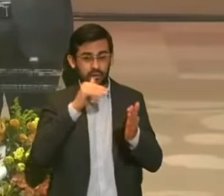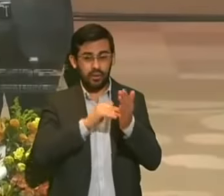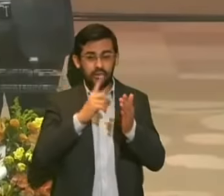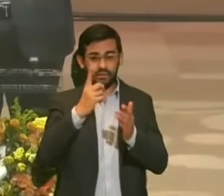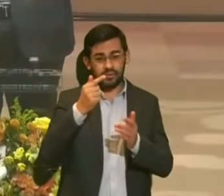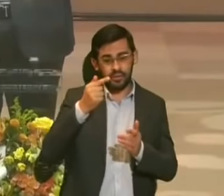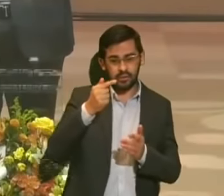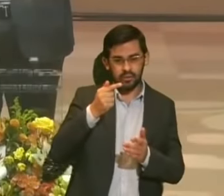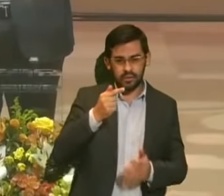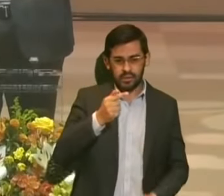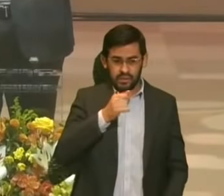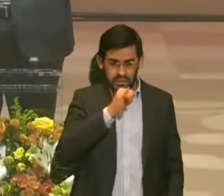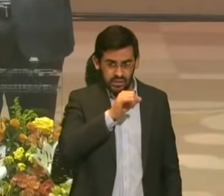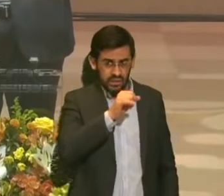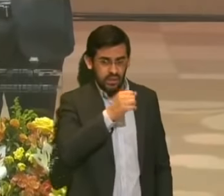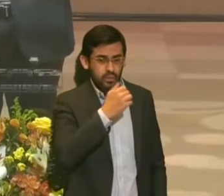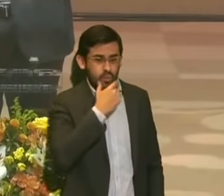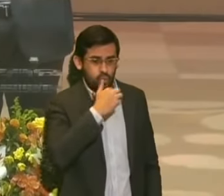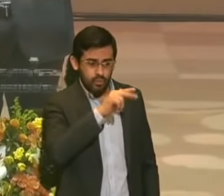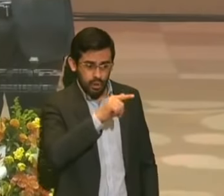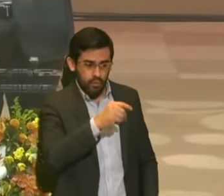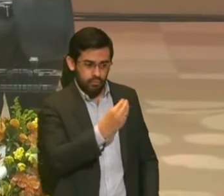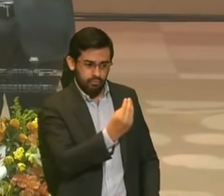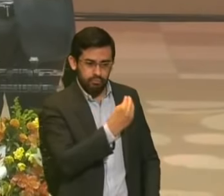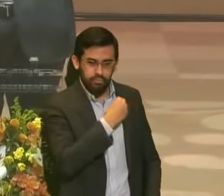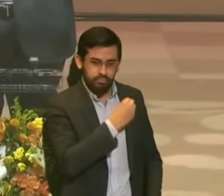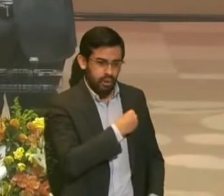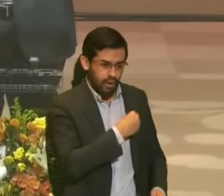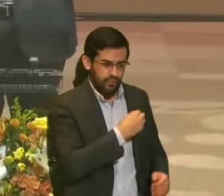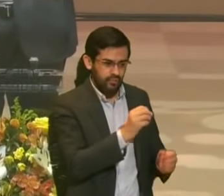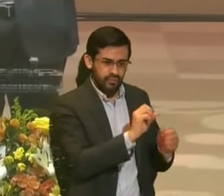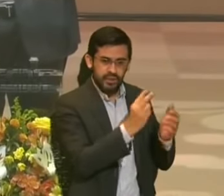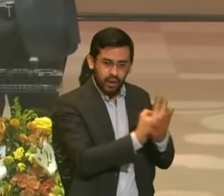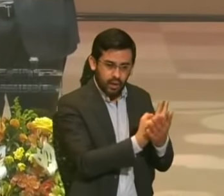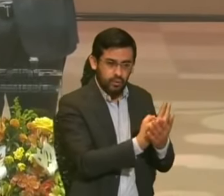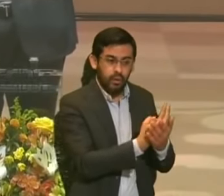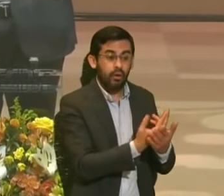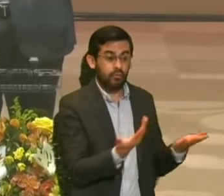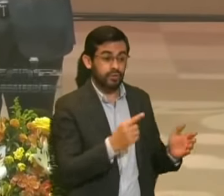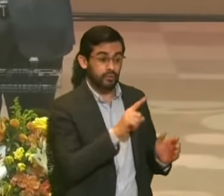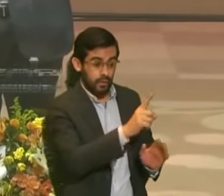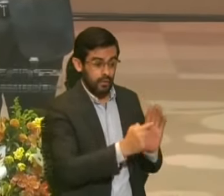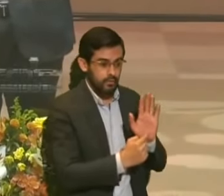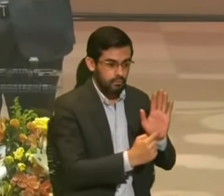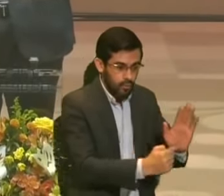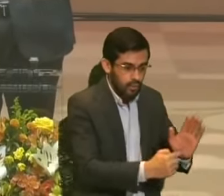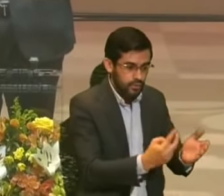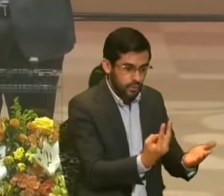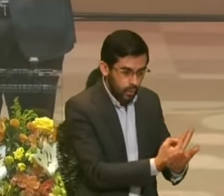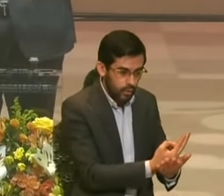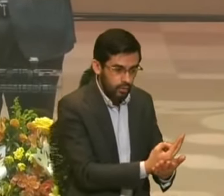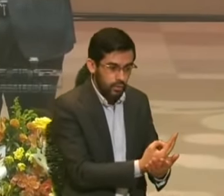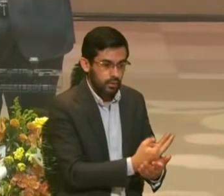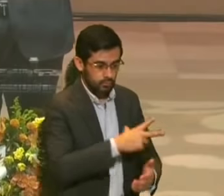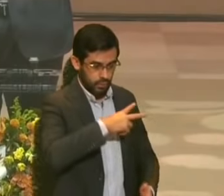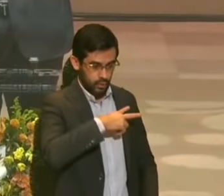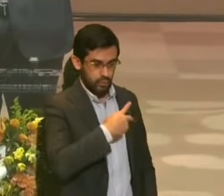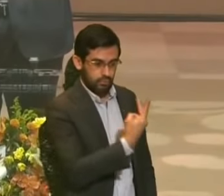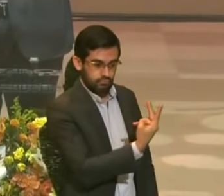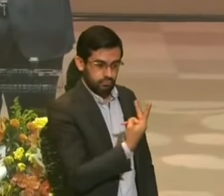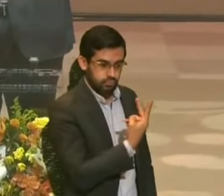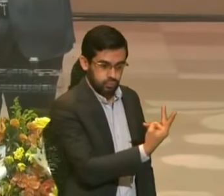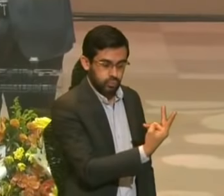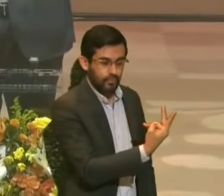se o seu irmão pecar contra você, vá e mostre-lhe o seu erro. Mas faça isso em particular, só entre